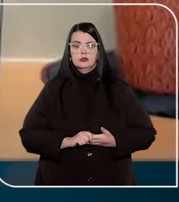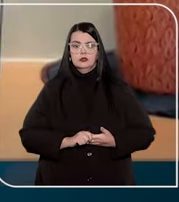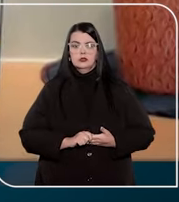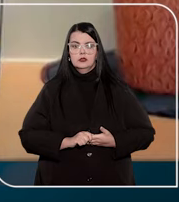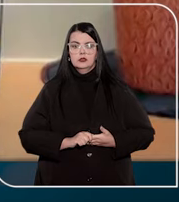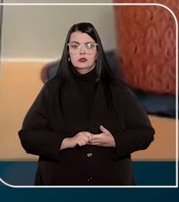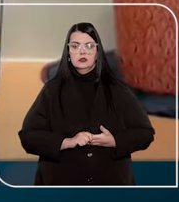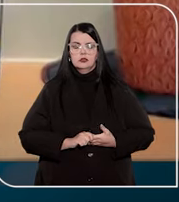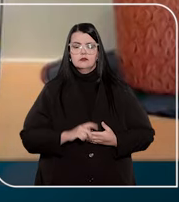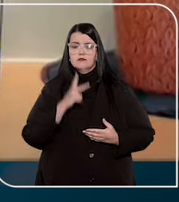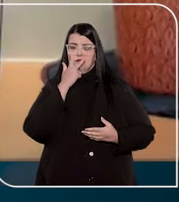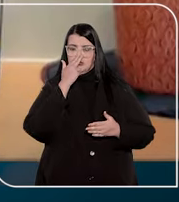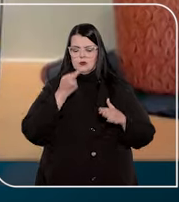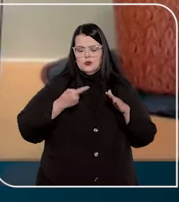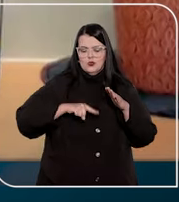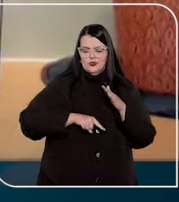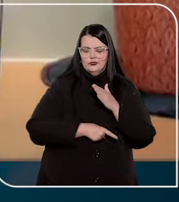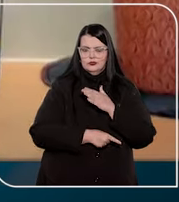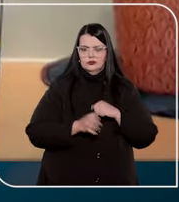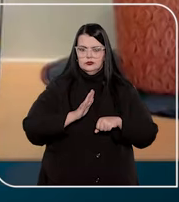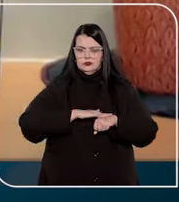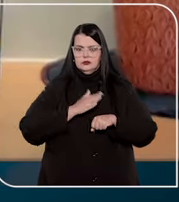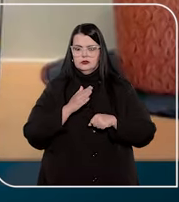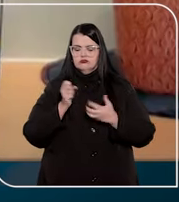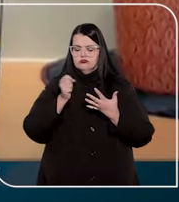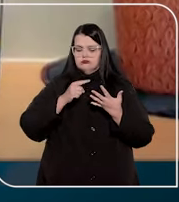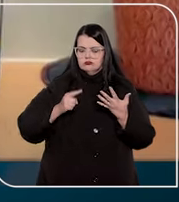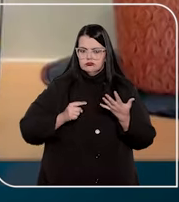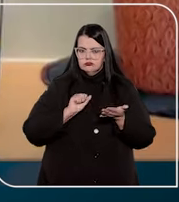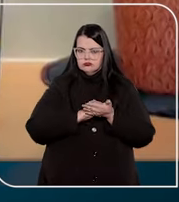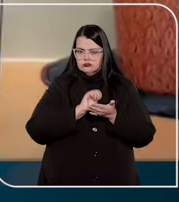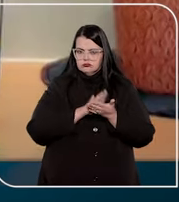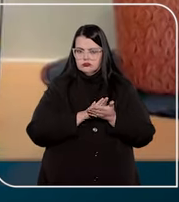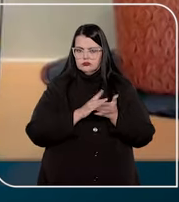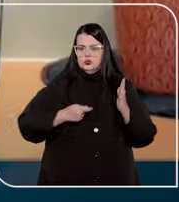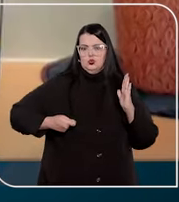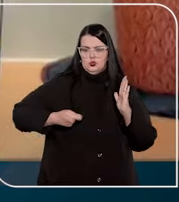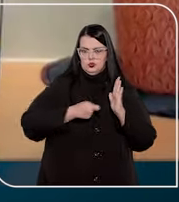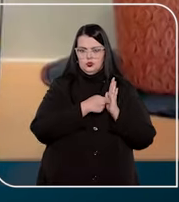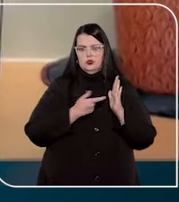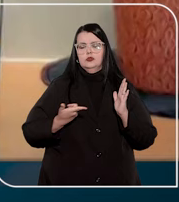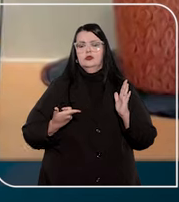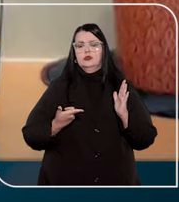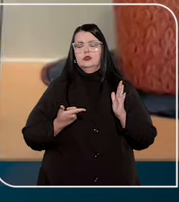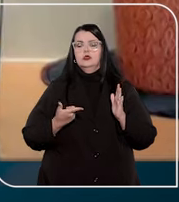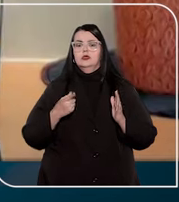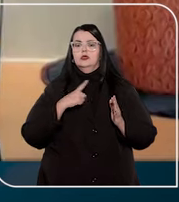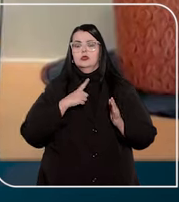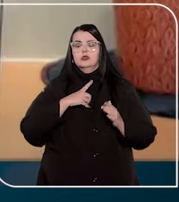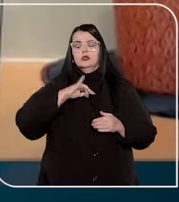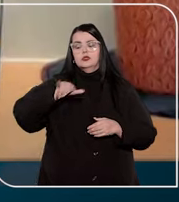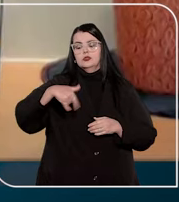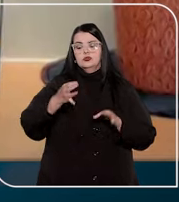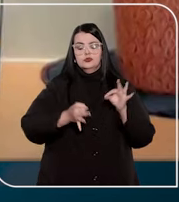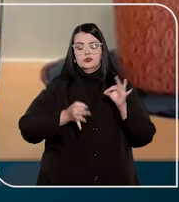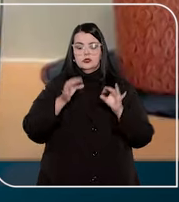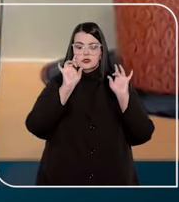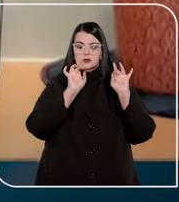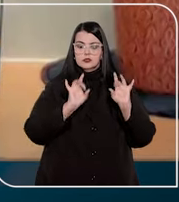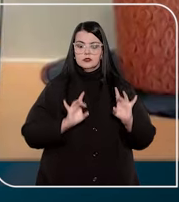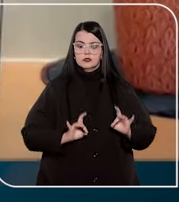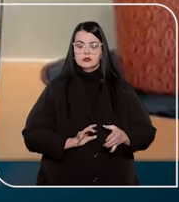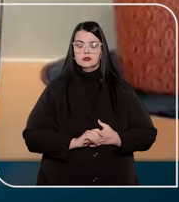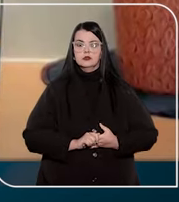uma amplitude maior de origens onde ele pode ser interposto. Então, ele pode ser interposto tanto na justiça